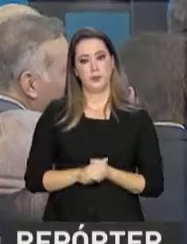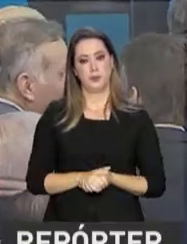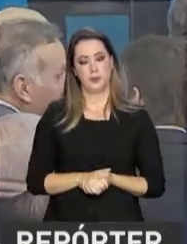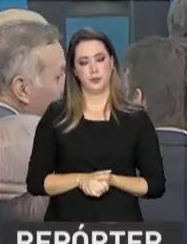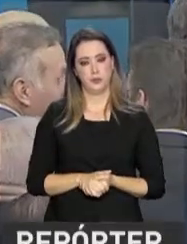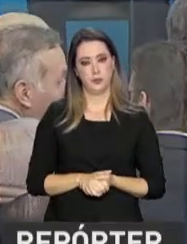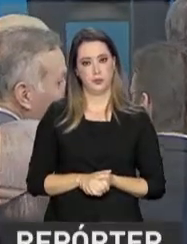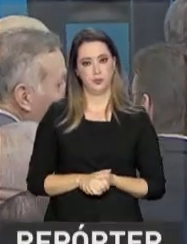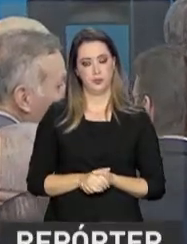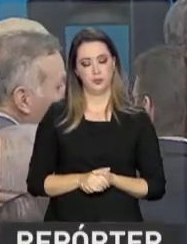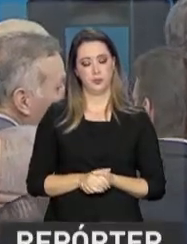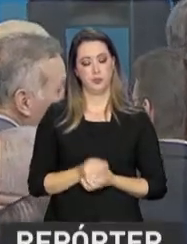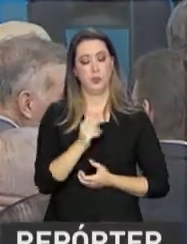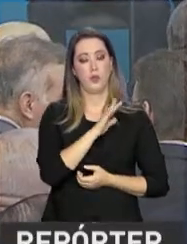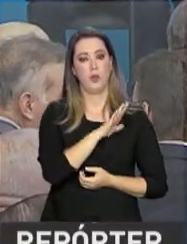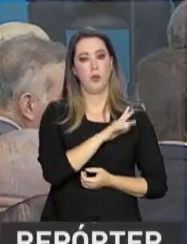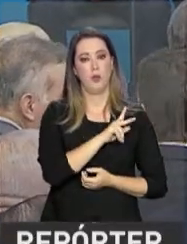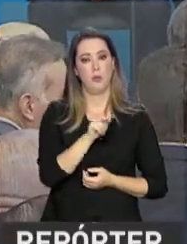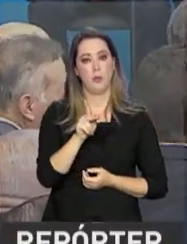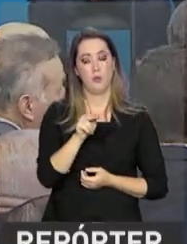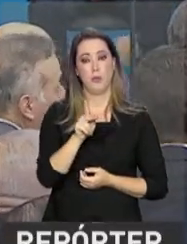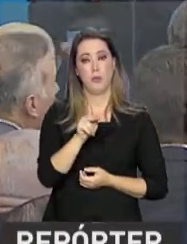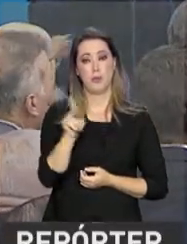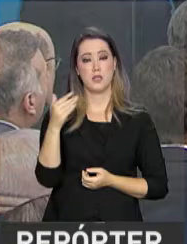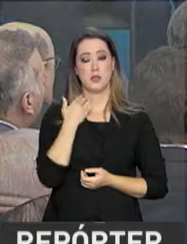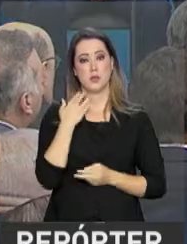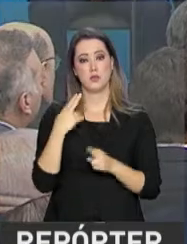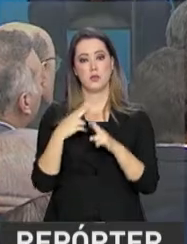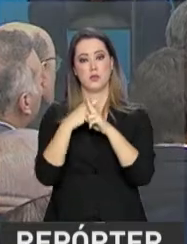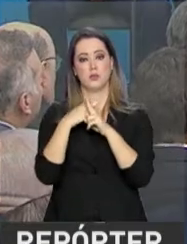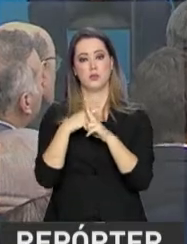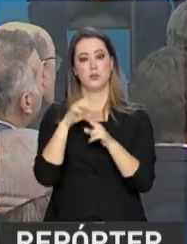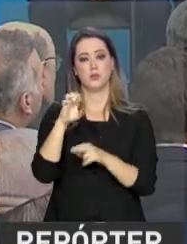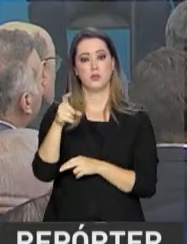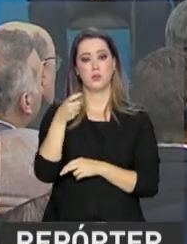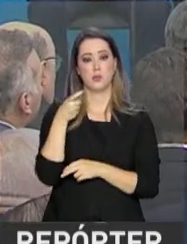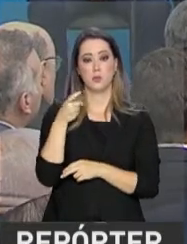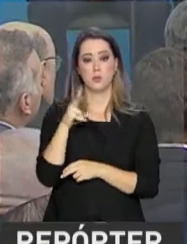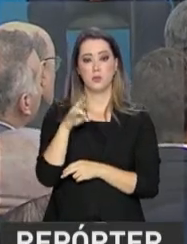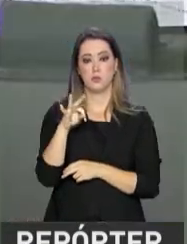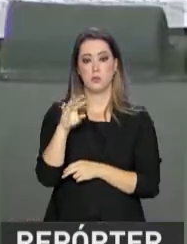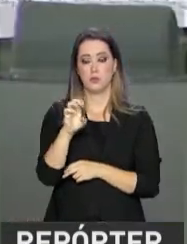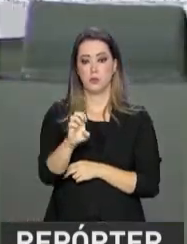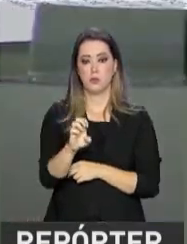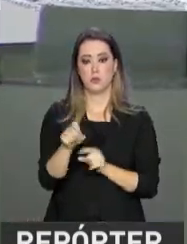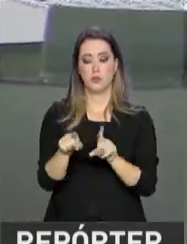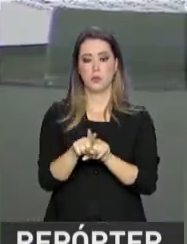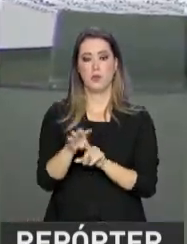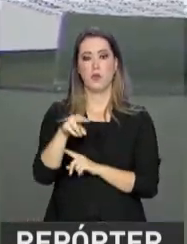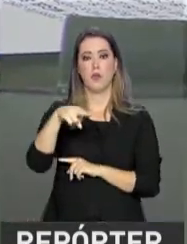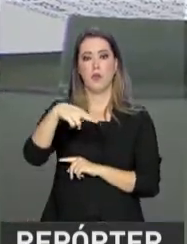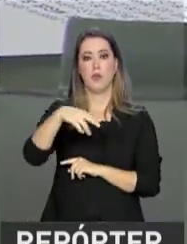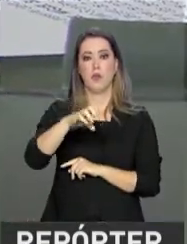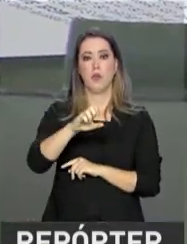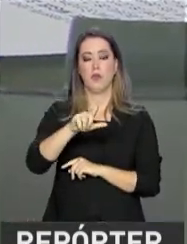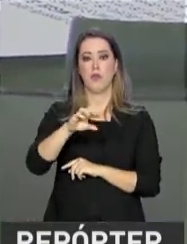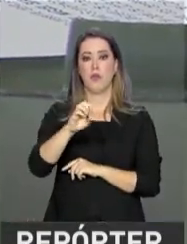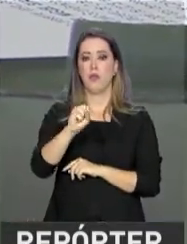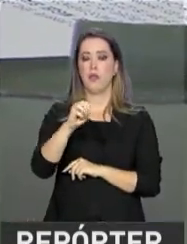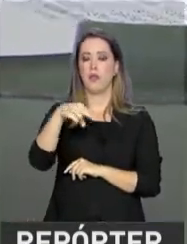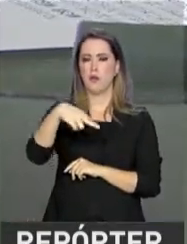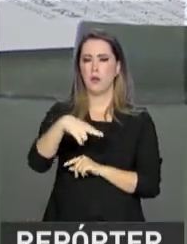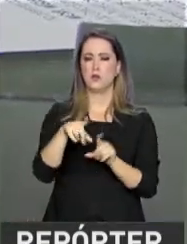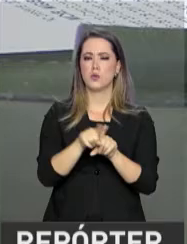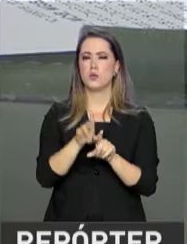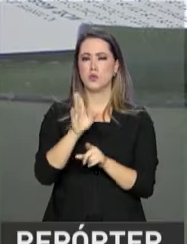de ok quem assumir a presidência da caixa econômica é o ex vice presidente de habitação nelson antônio de souza ele já foi